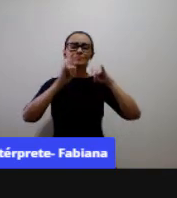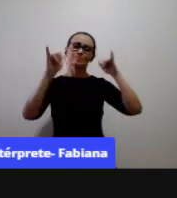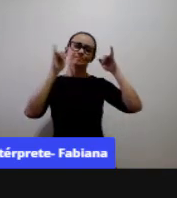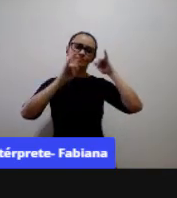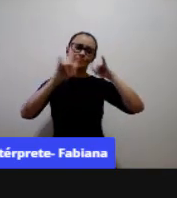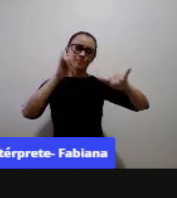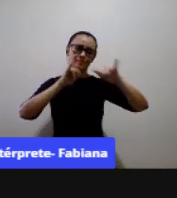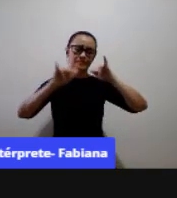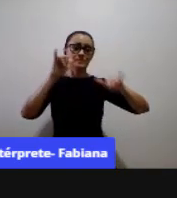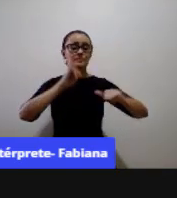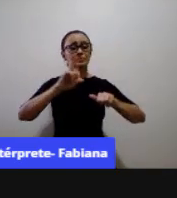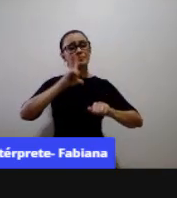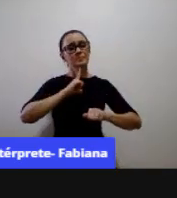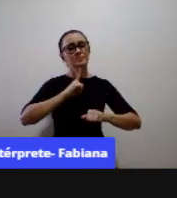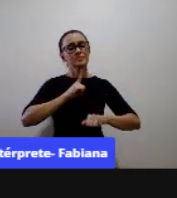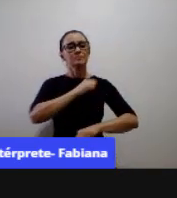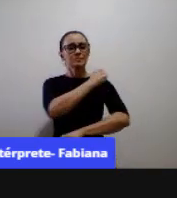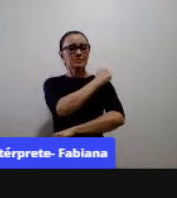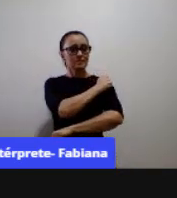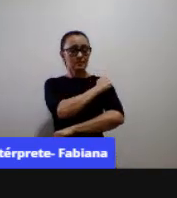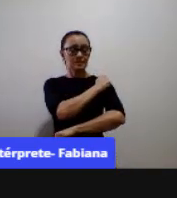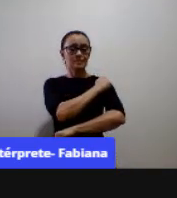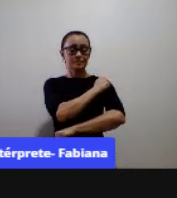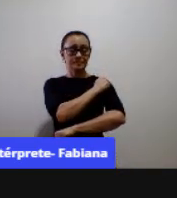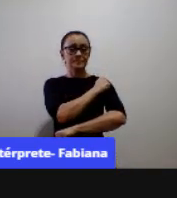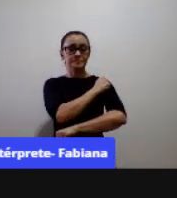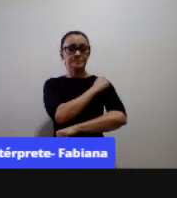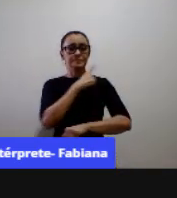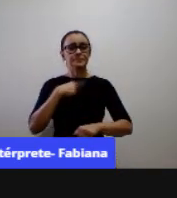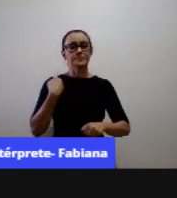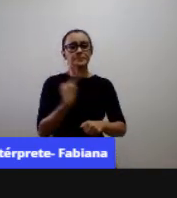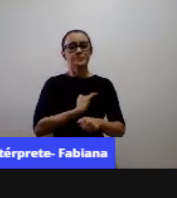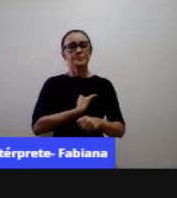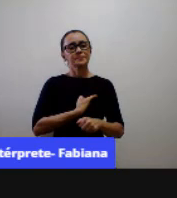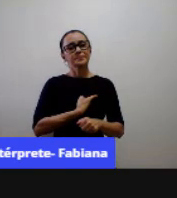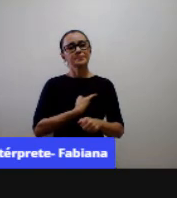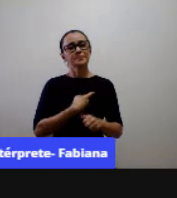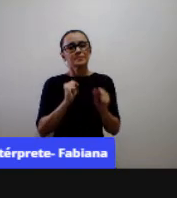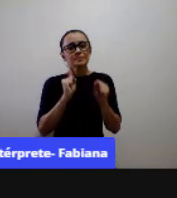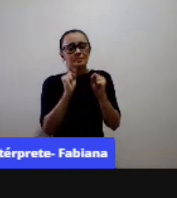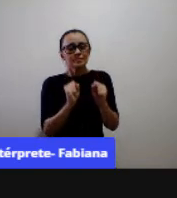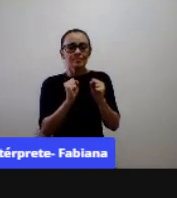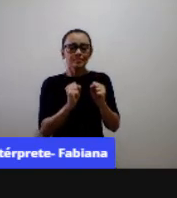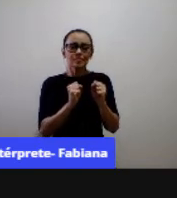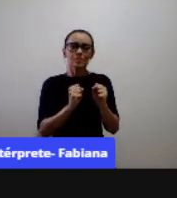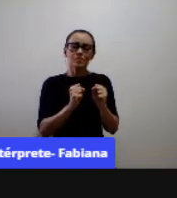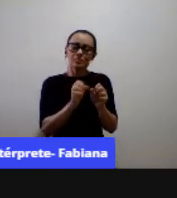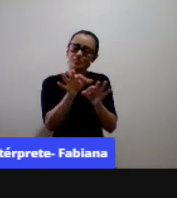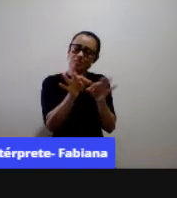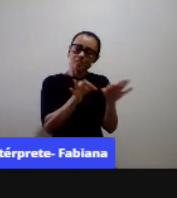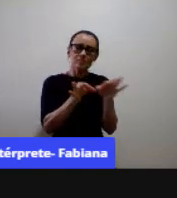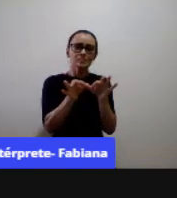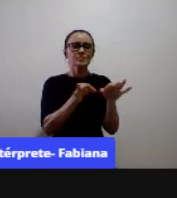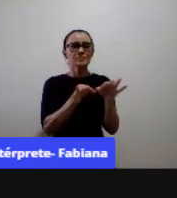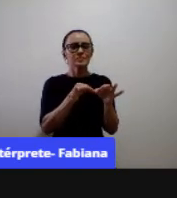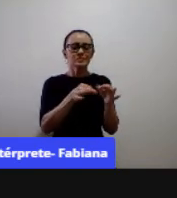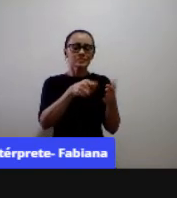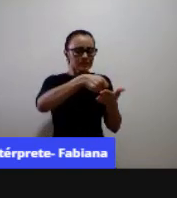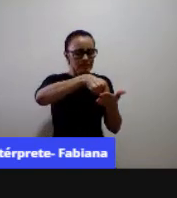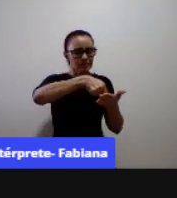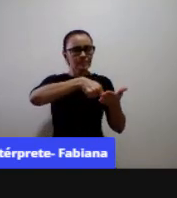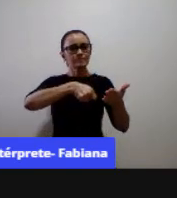sujeito, desse aluno, para que a gente realmente possa elaborar uma coisa fidedigna, né, com a situação